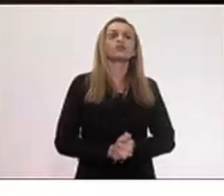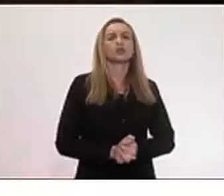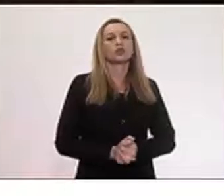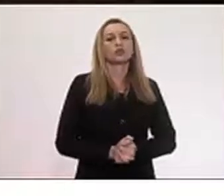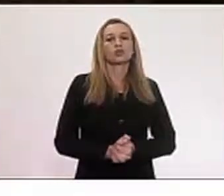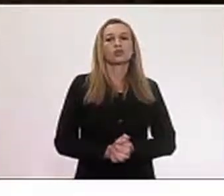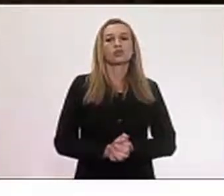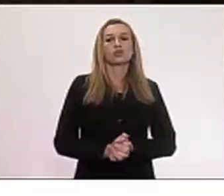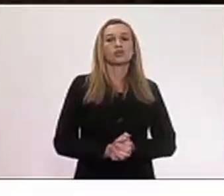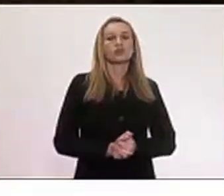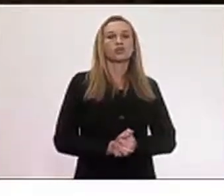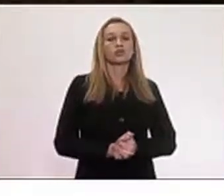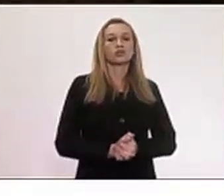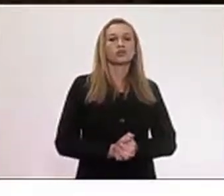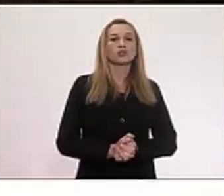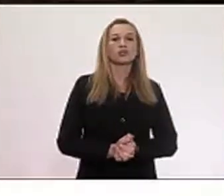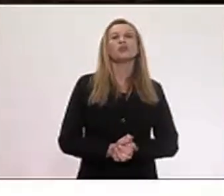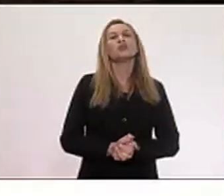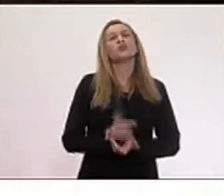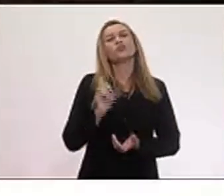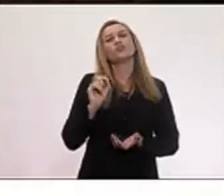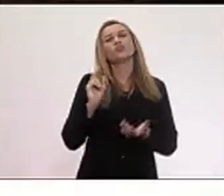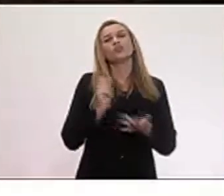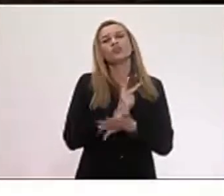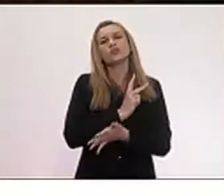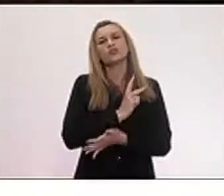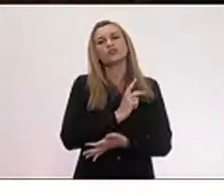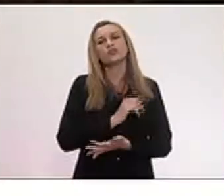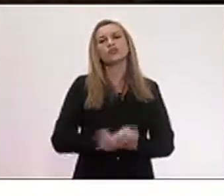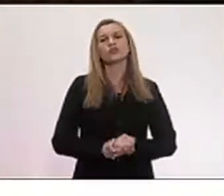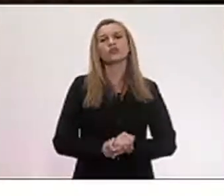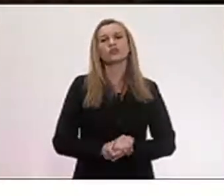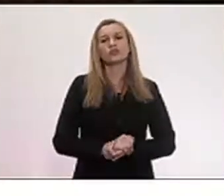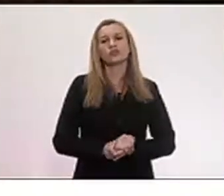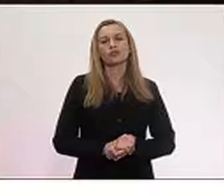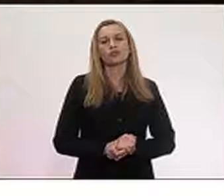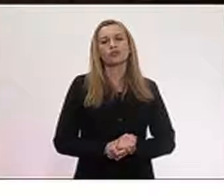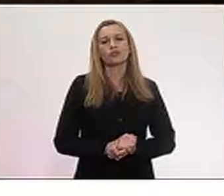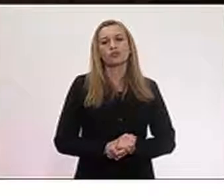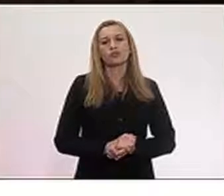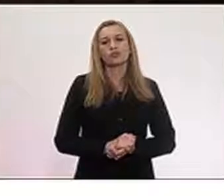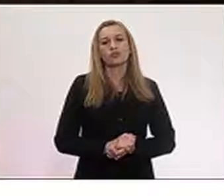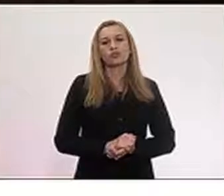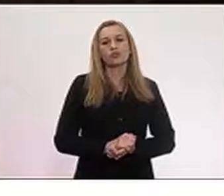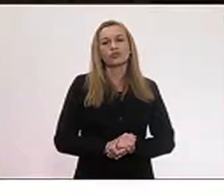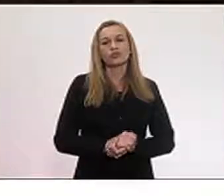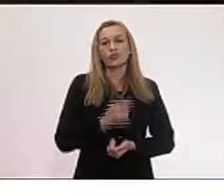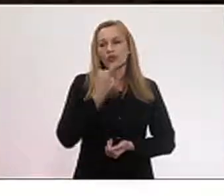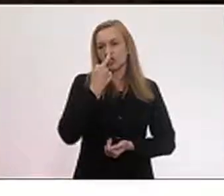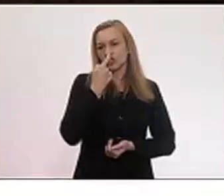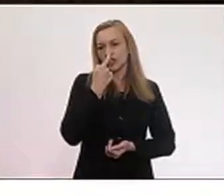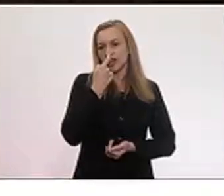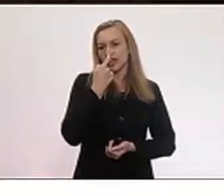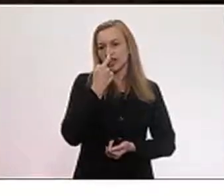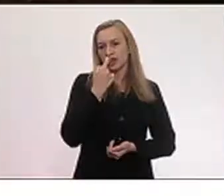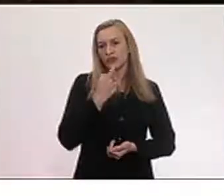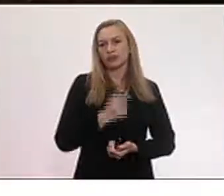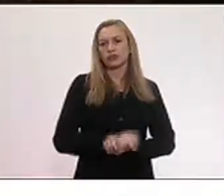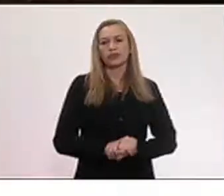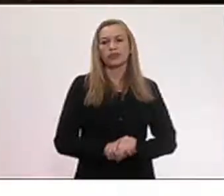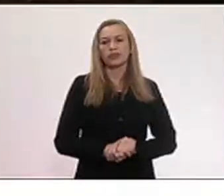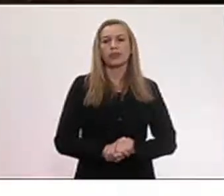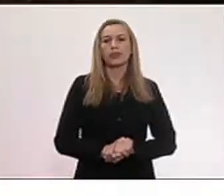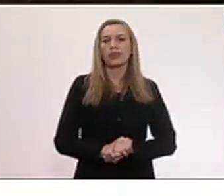sobre o que estava havendo no interior do partido a que eu